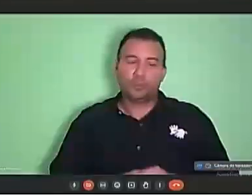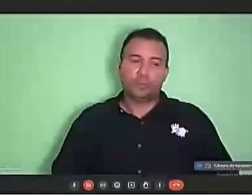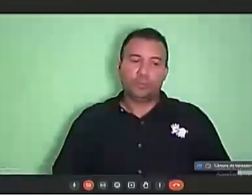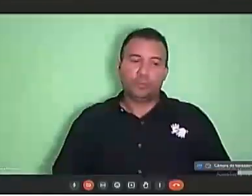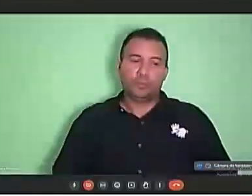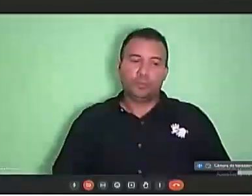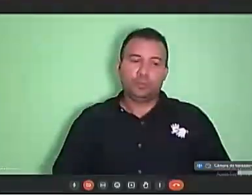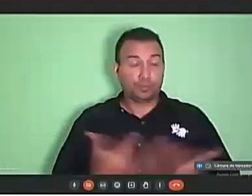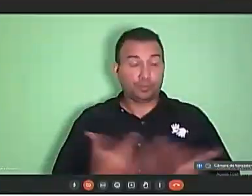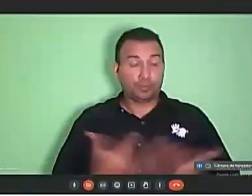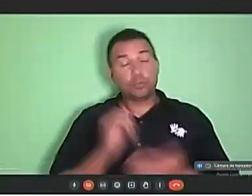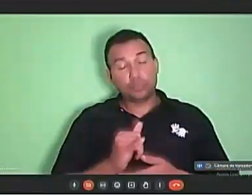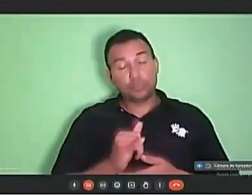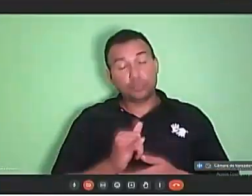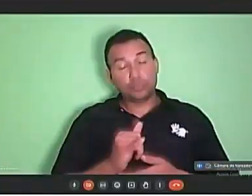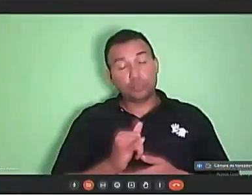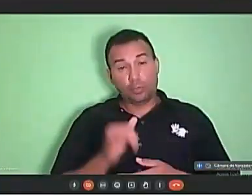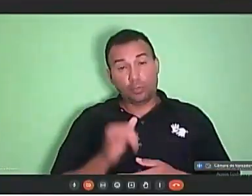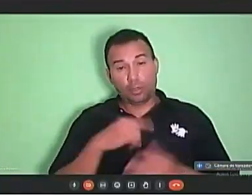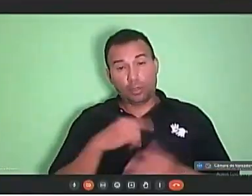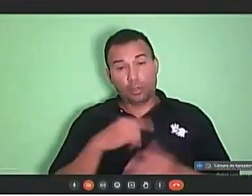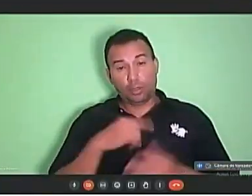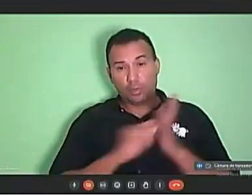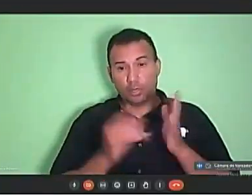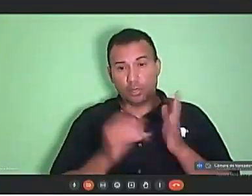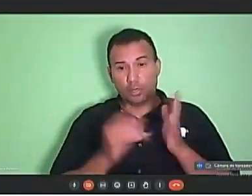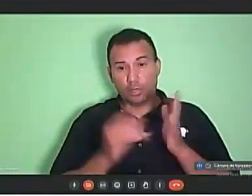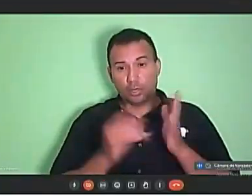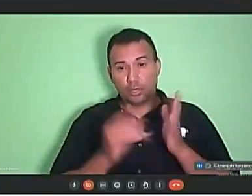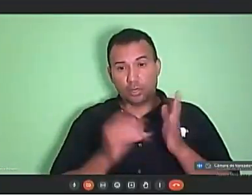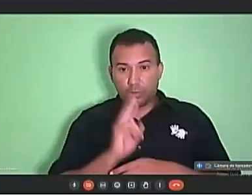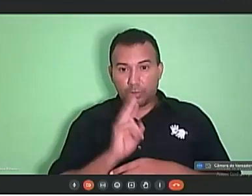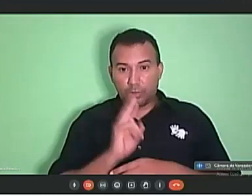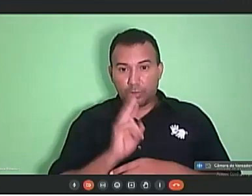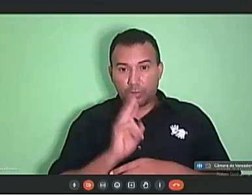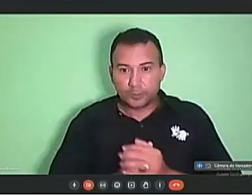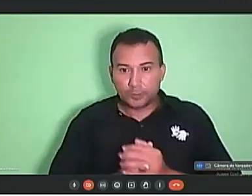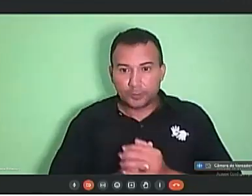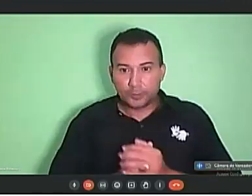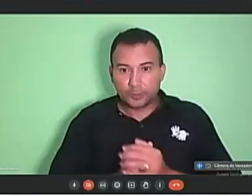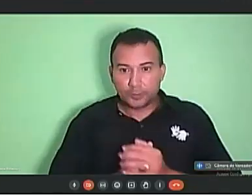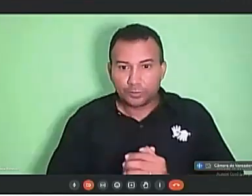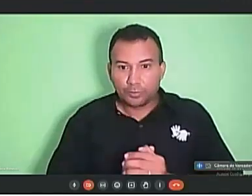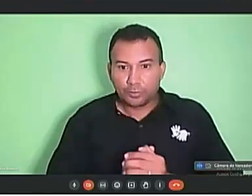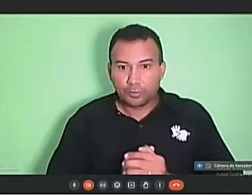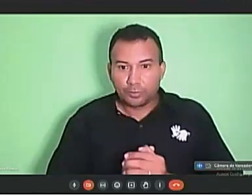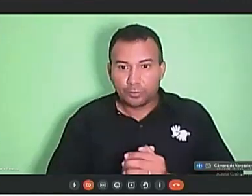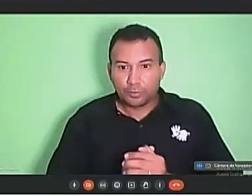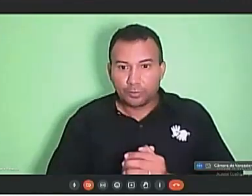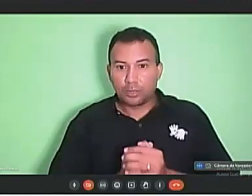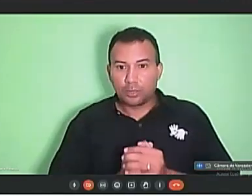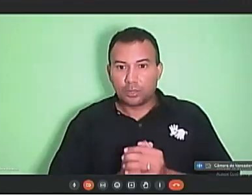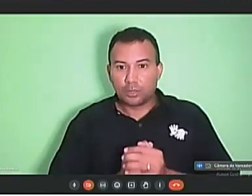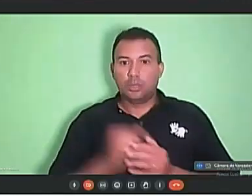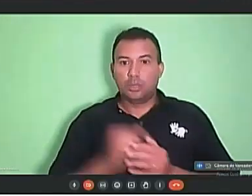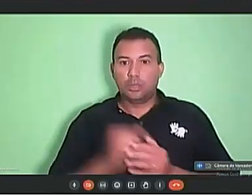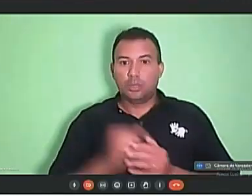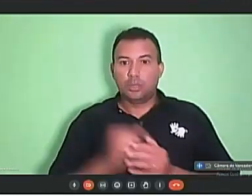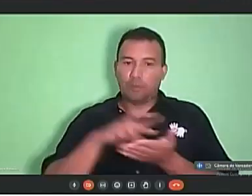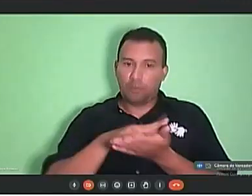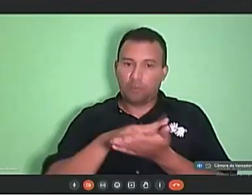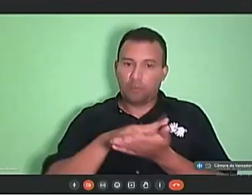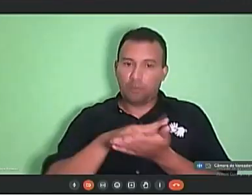modelo representando o esqueleto do Rio Iguaçu e ajustado com a rugosidade, a gente conseguia fazer várias contas. Esses